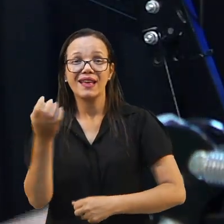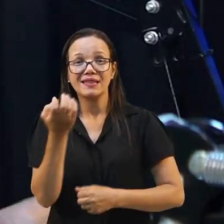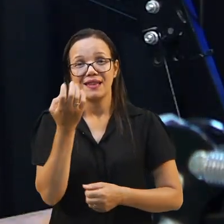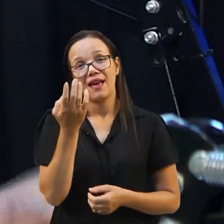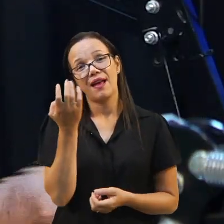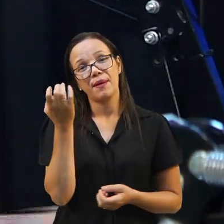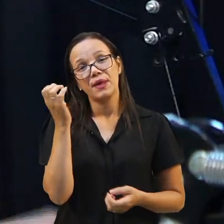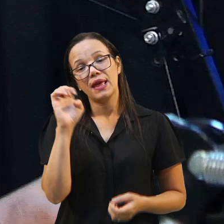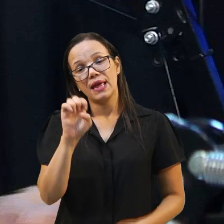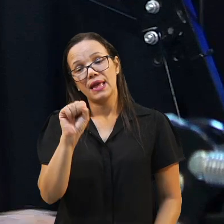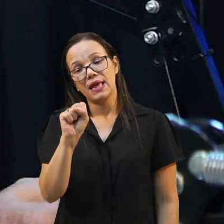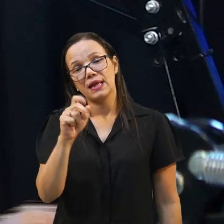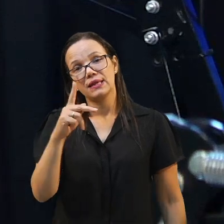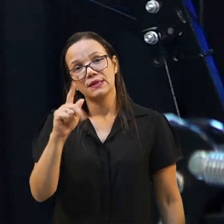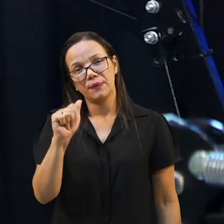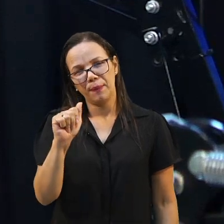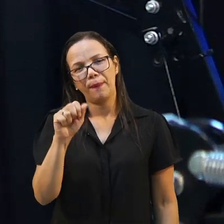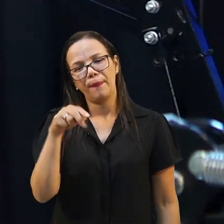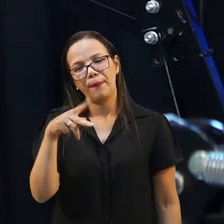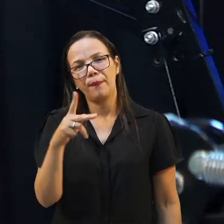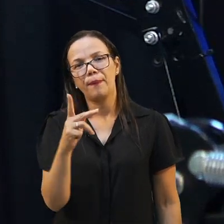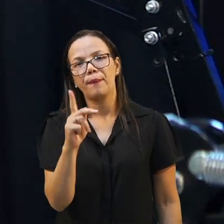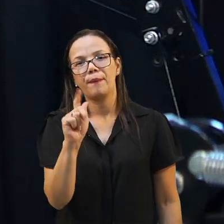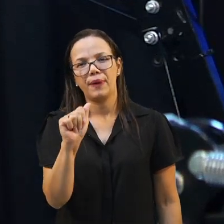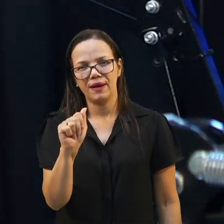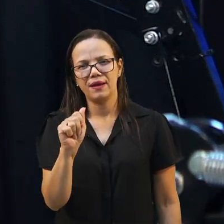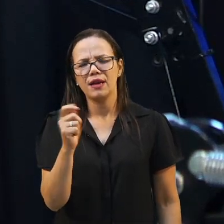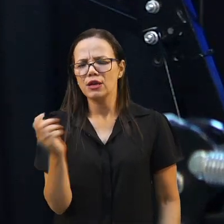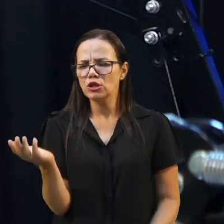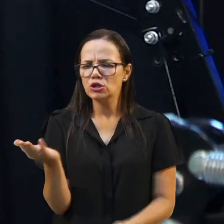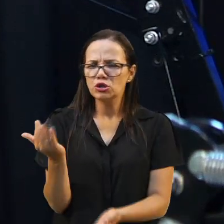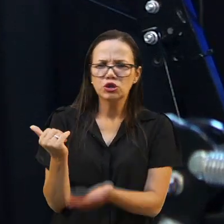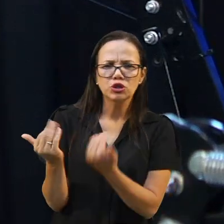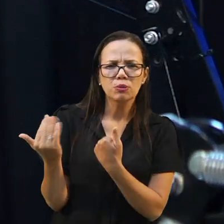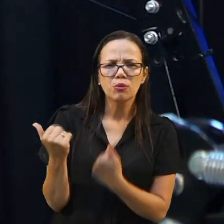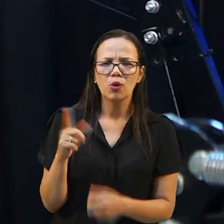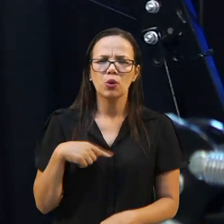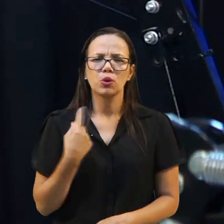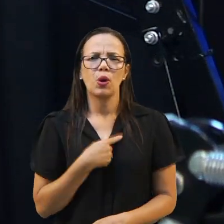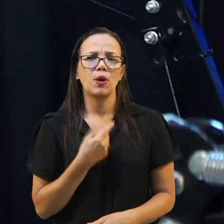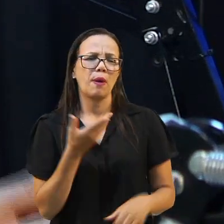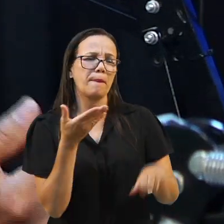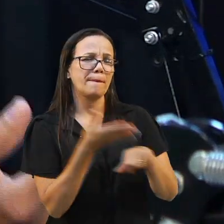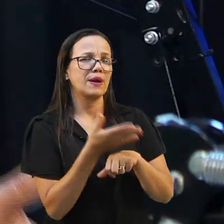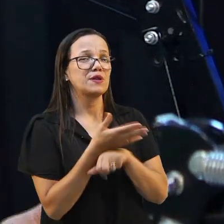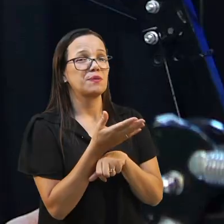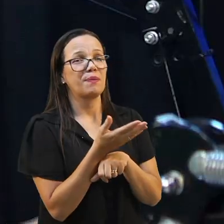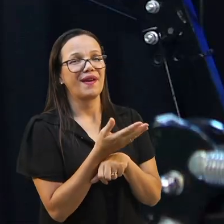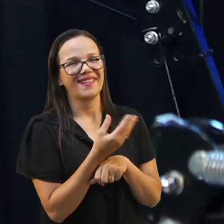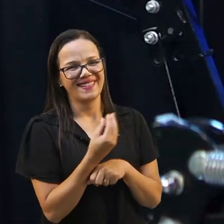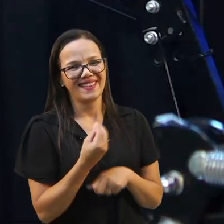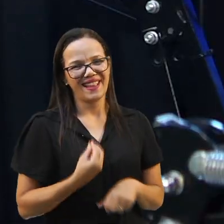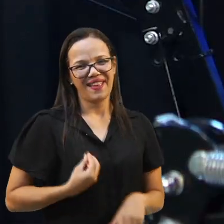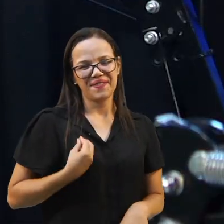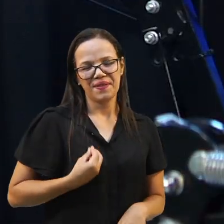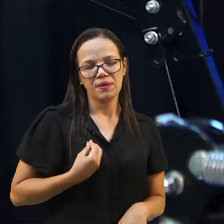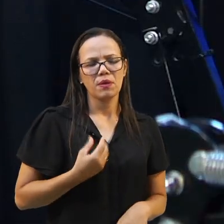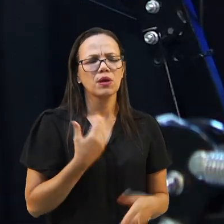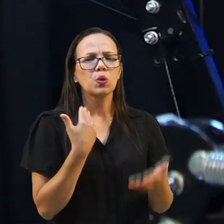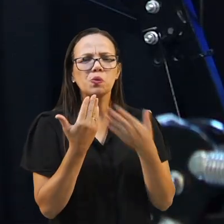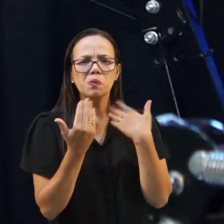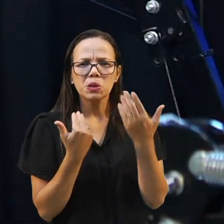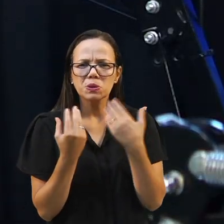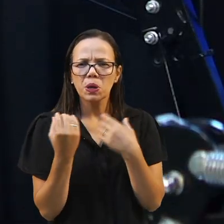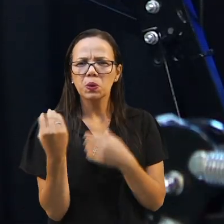para participar dessa convivência ali. E em conversa com o